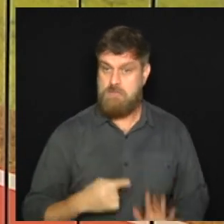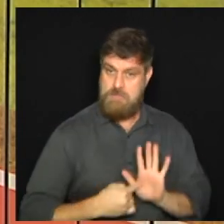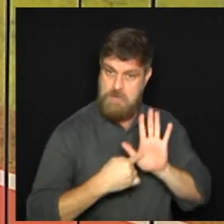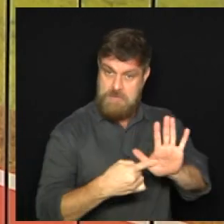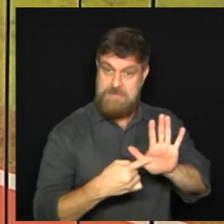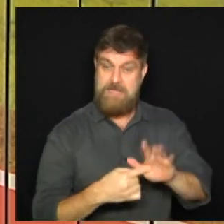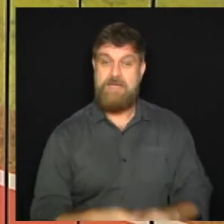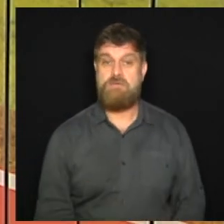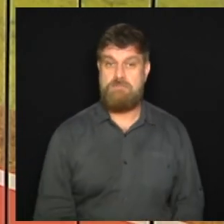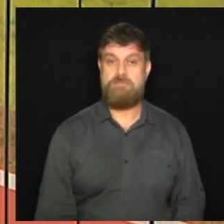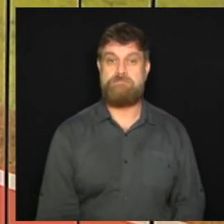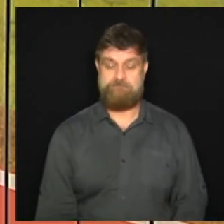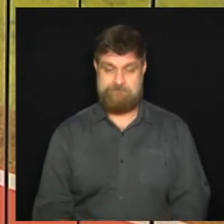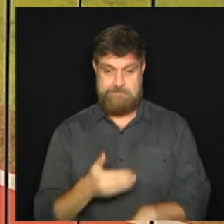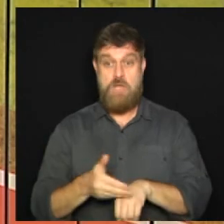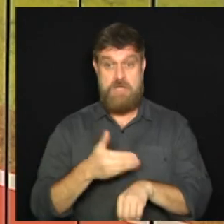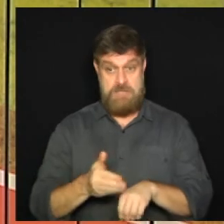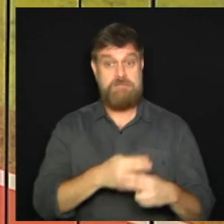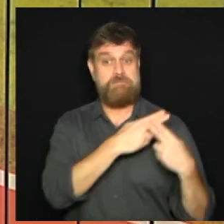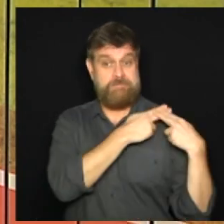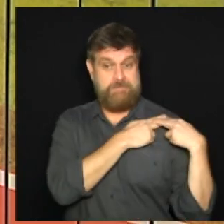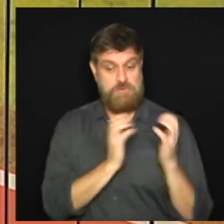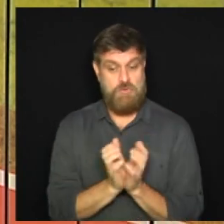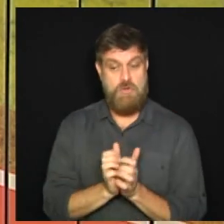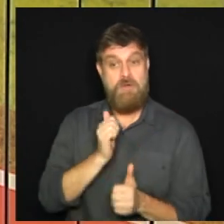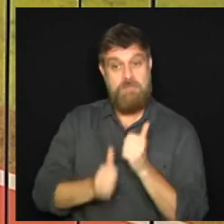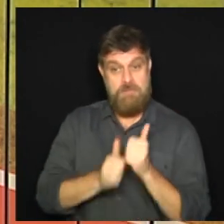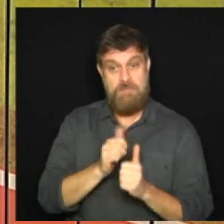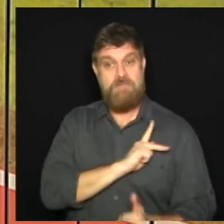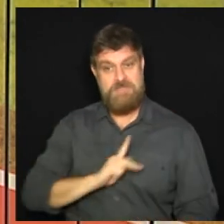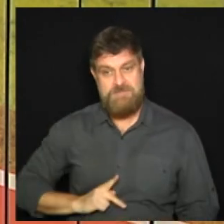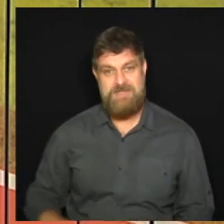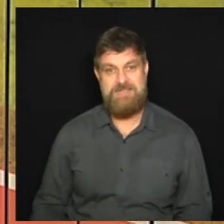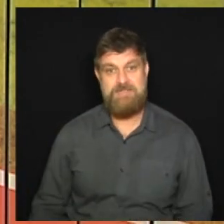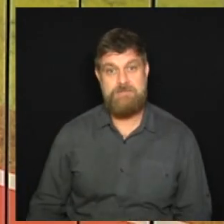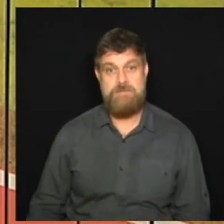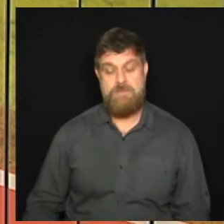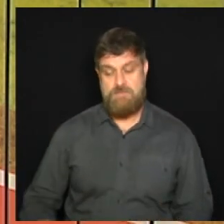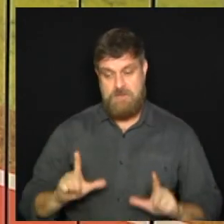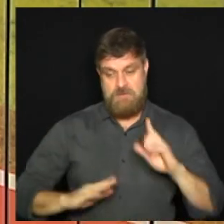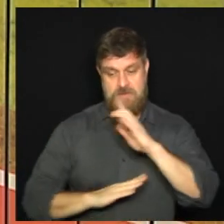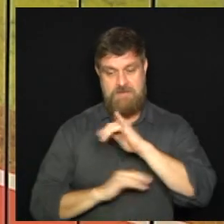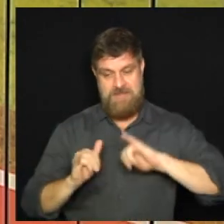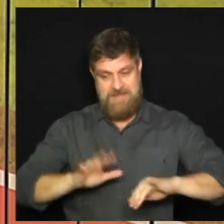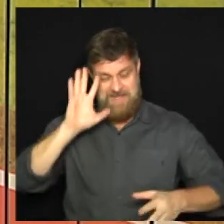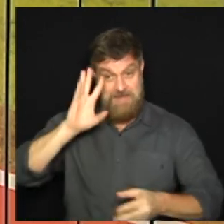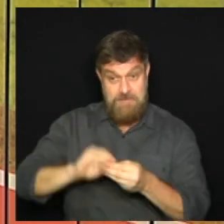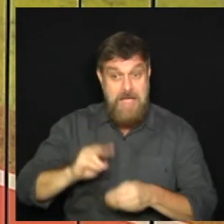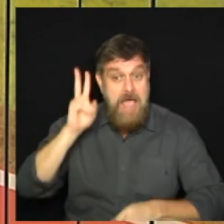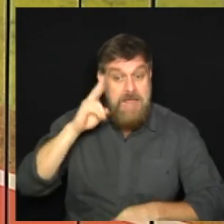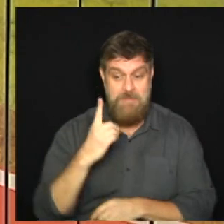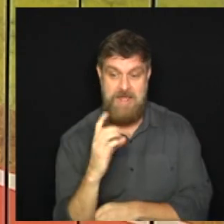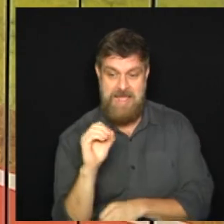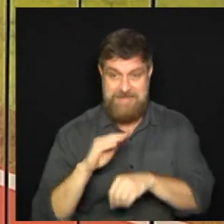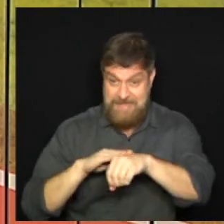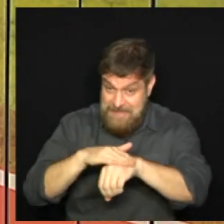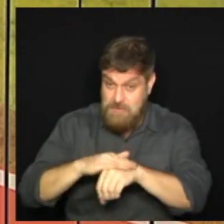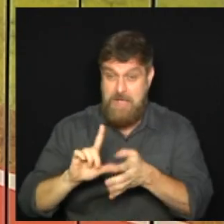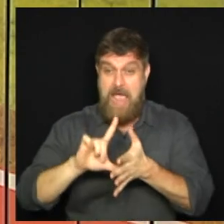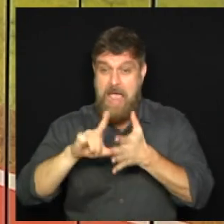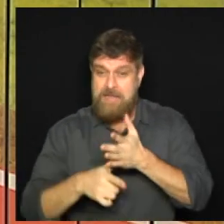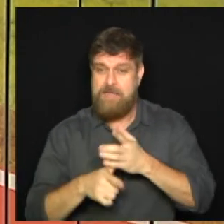Moisés Lucarelli, pela segunda fase da Copa do Brasil, às 9h30 da noite. Então amanhã a gente fala mais sobre esta